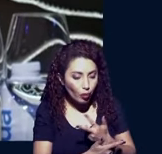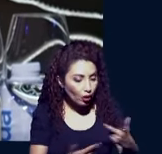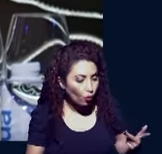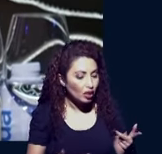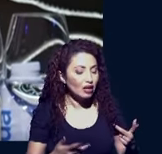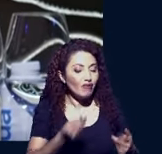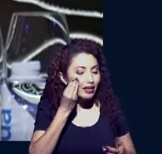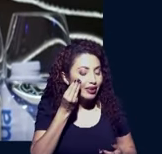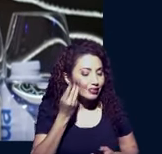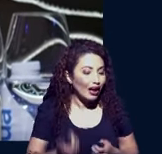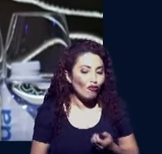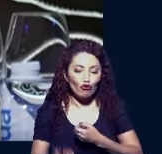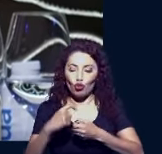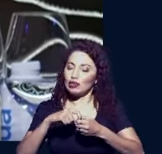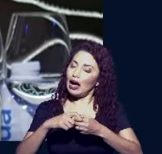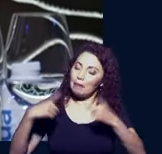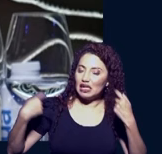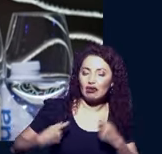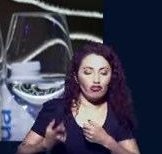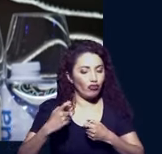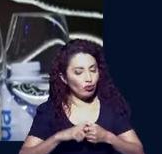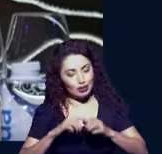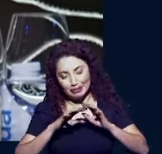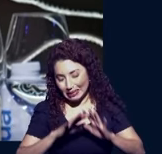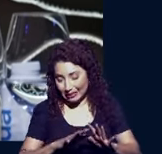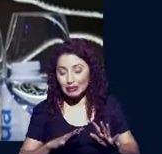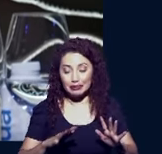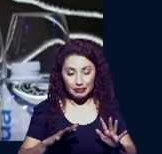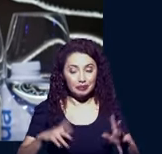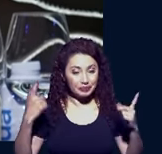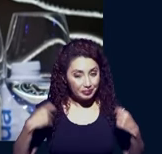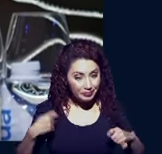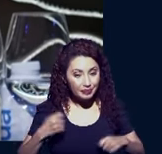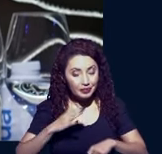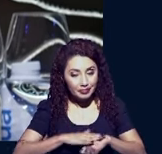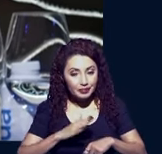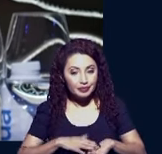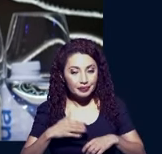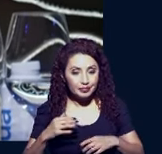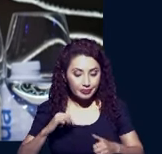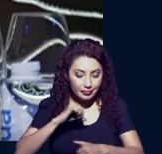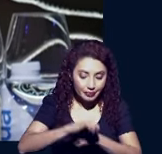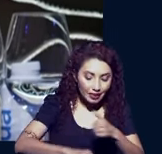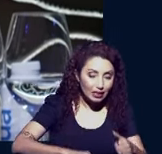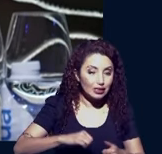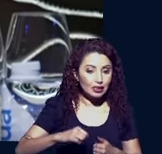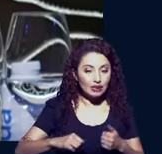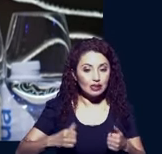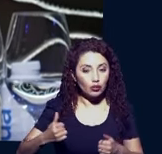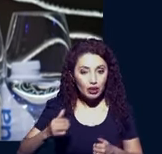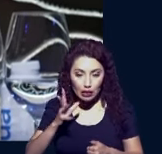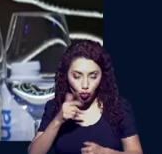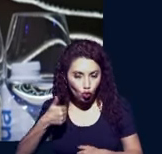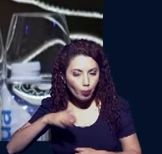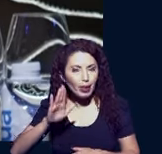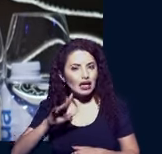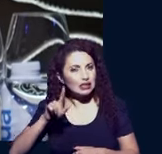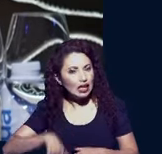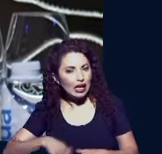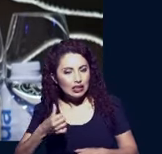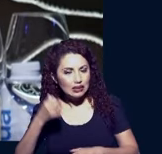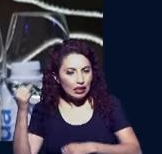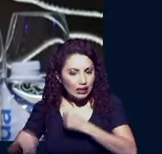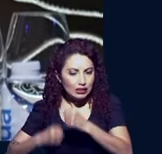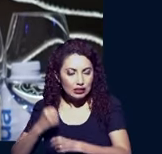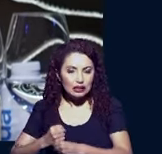vai ter tempo eh a antiga transição mais mais mais longeva tinha sido de 6 anos a nossa bate todos